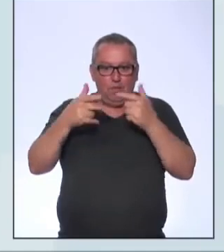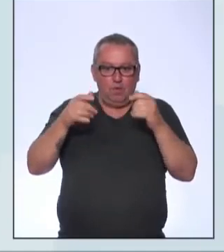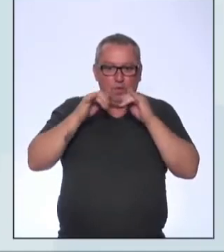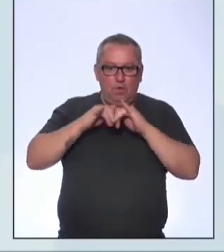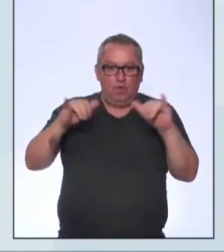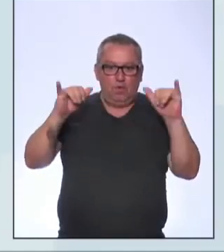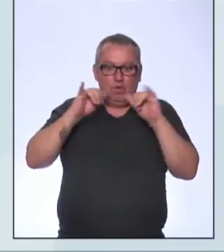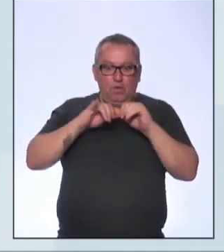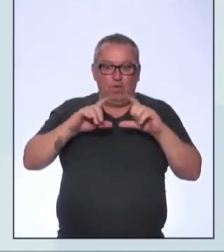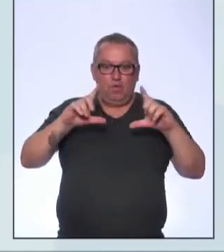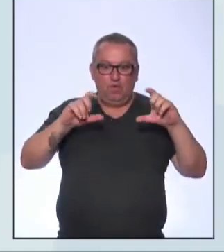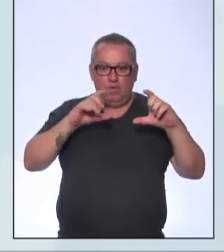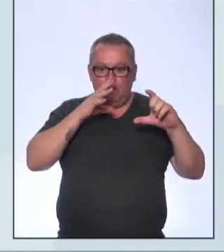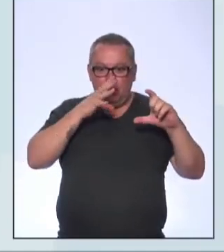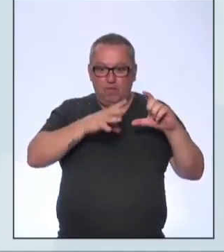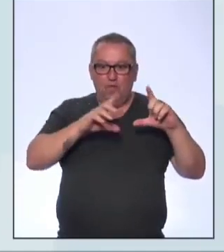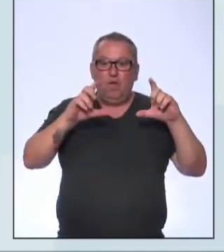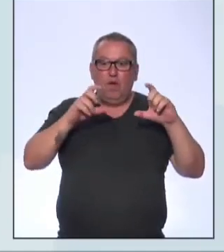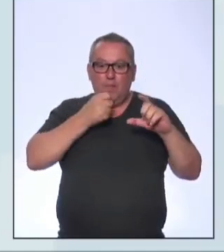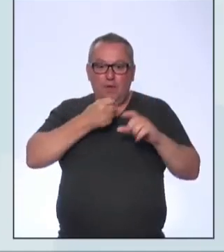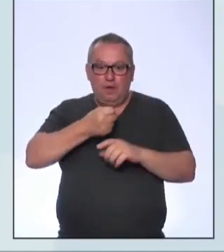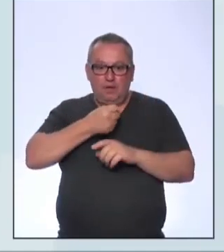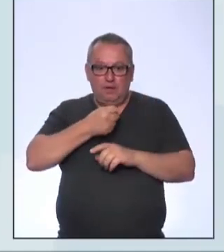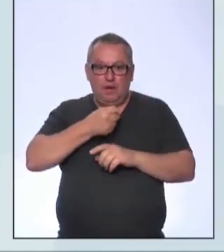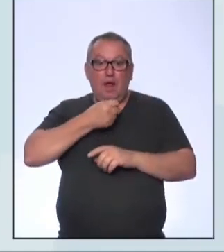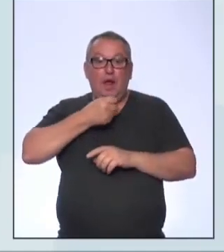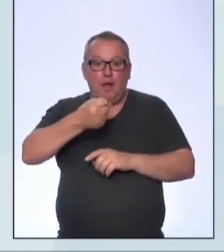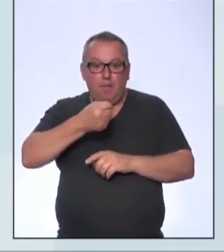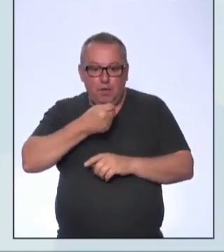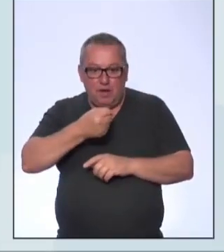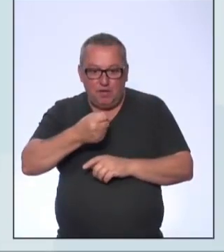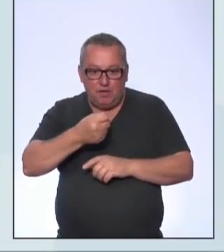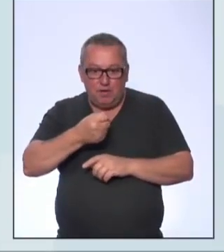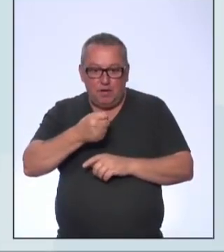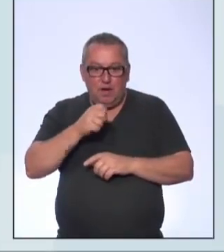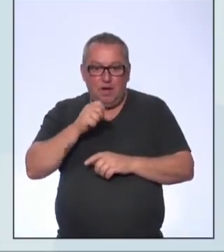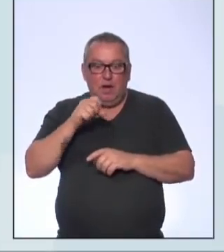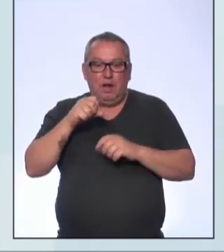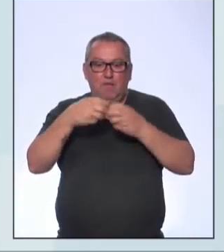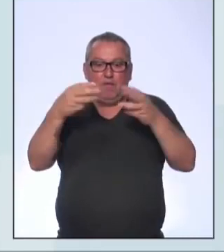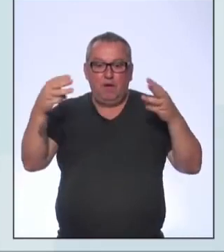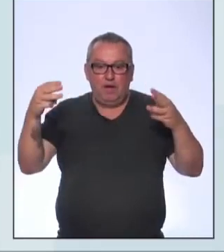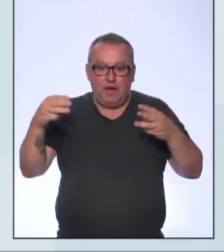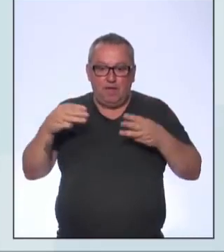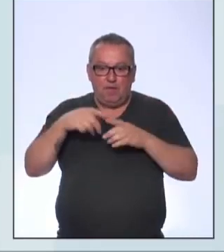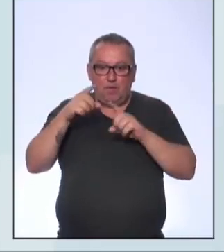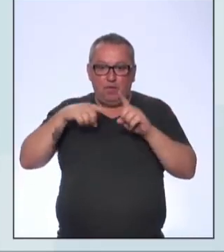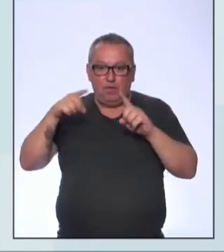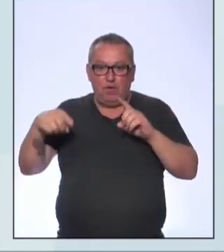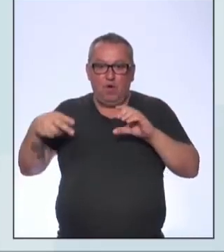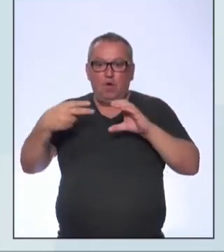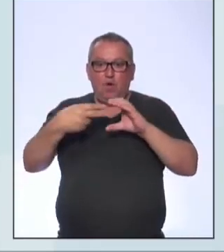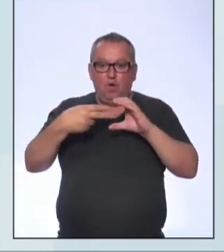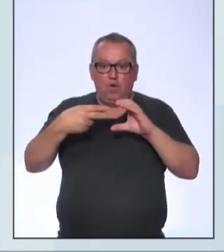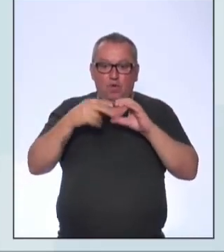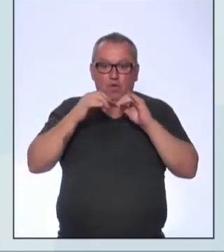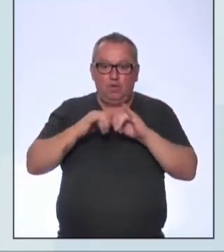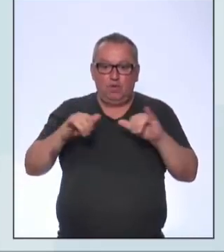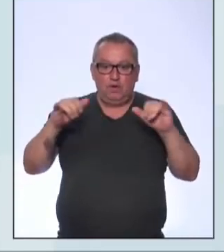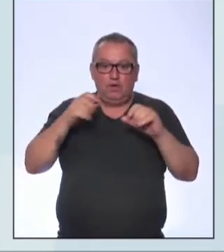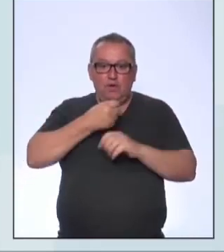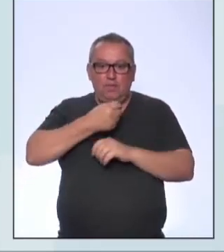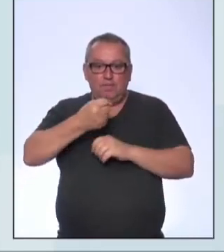notícias, fotodenúncias, fotoreportagens, reportagens, infográficos, podcasts